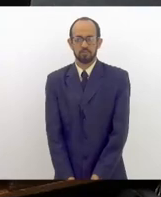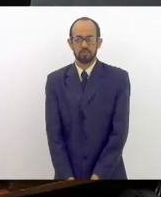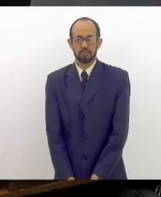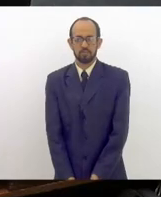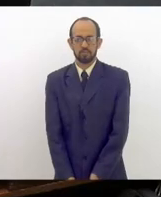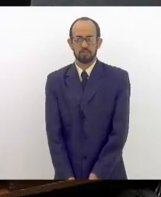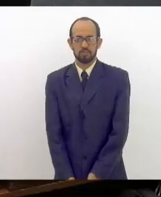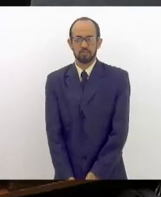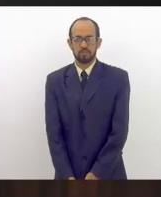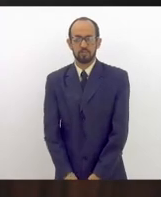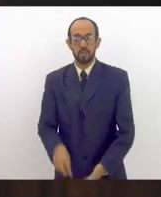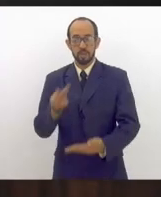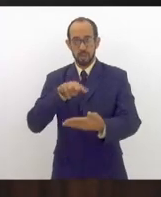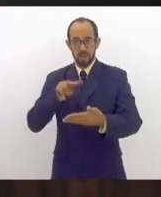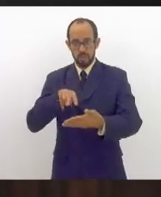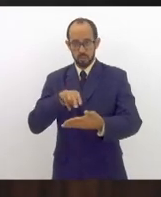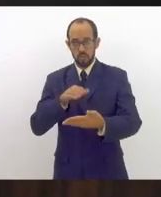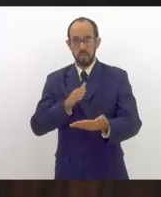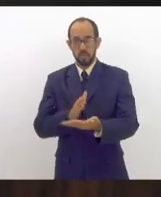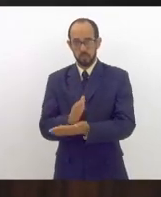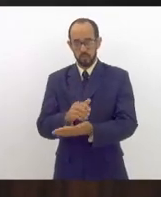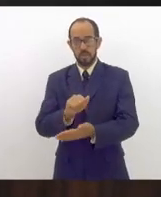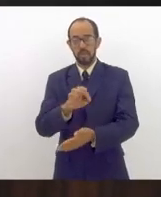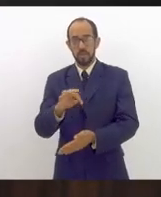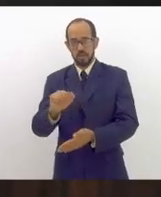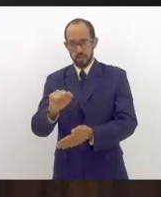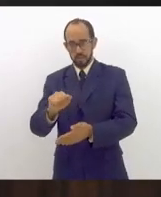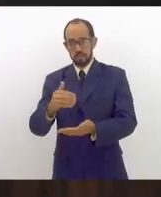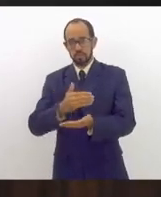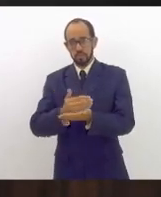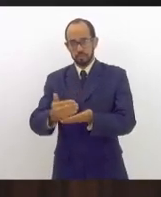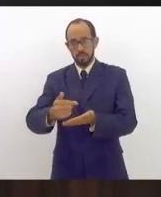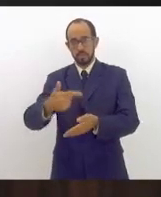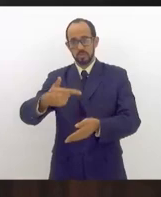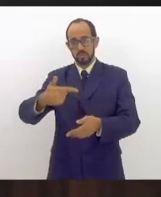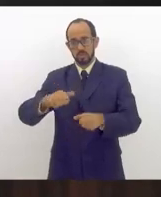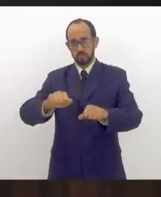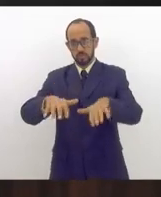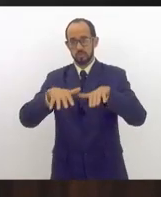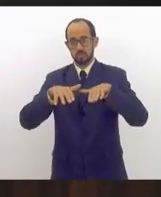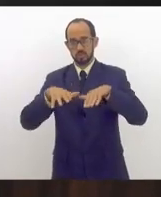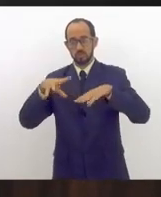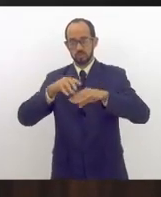Lida e aprovada a ata, passa-se a ordem da segunda sessão extraordinária do dia.